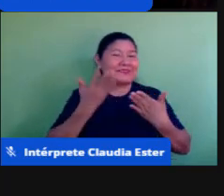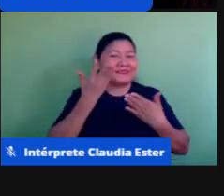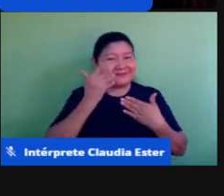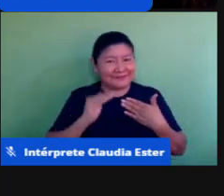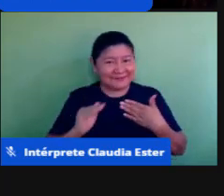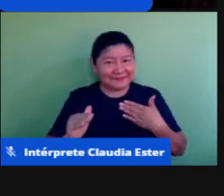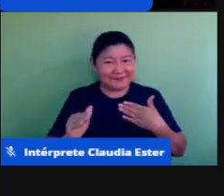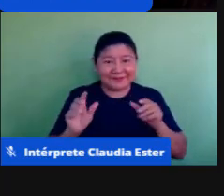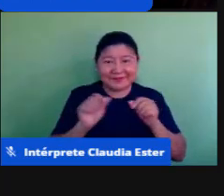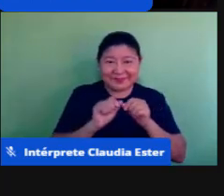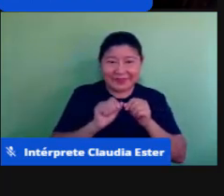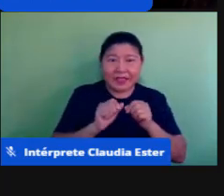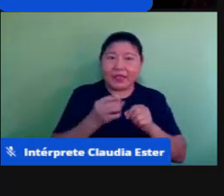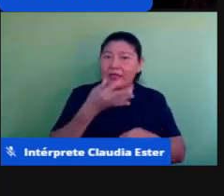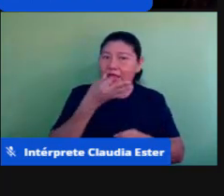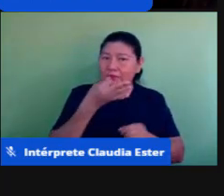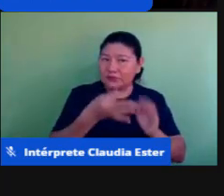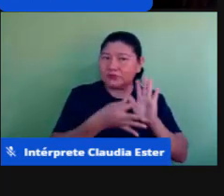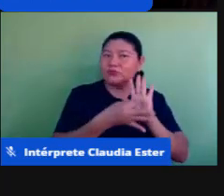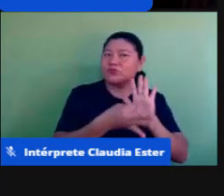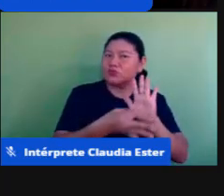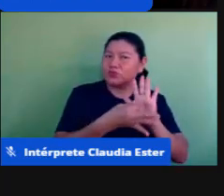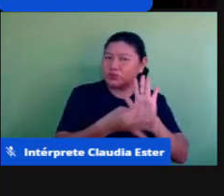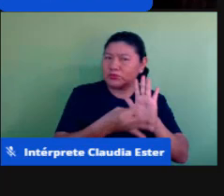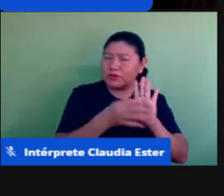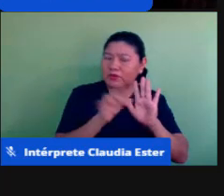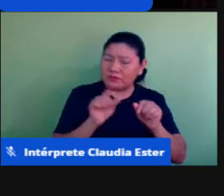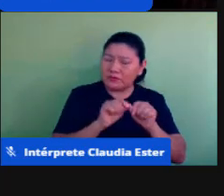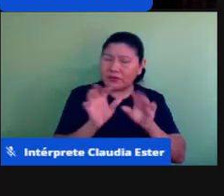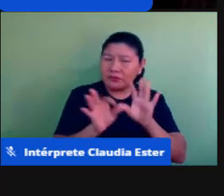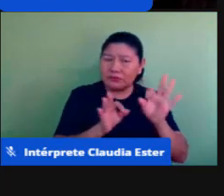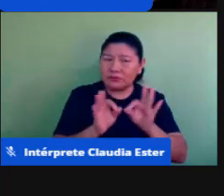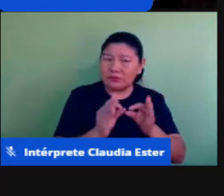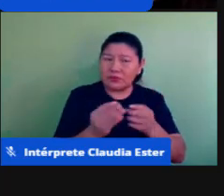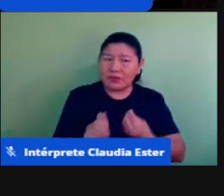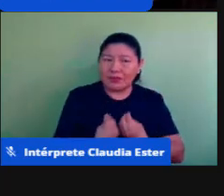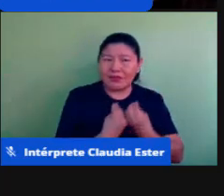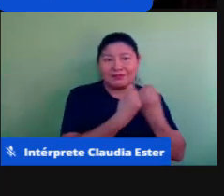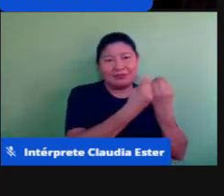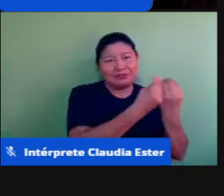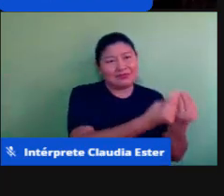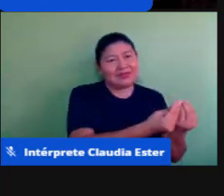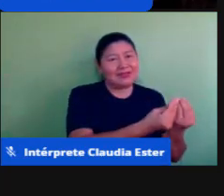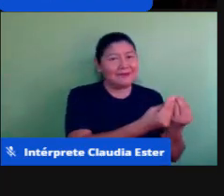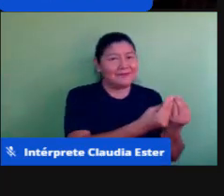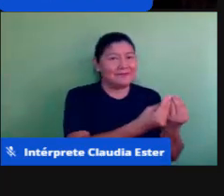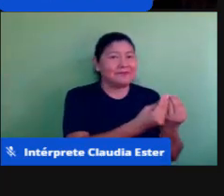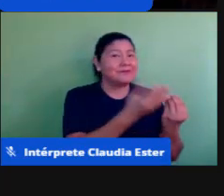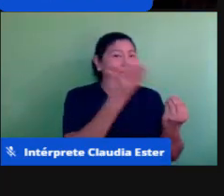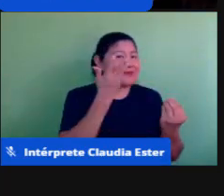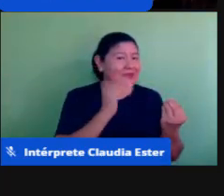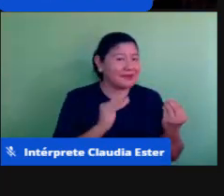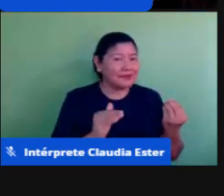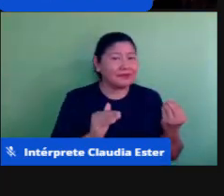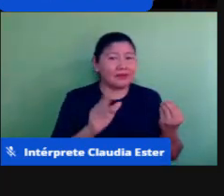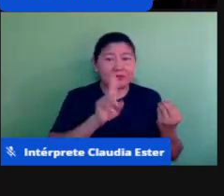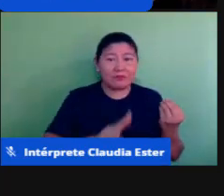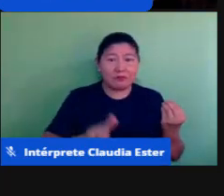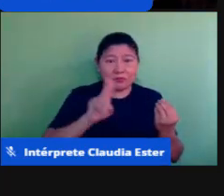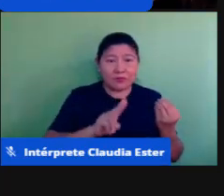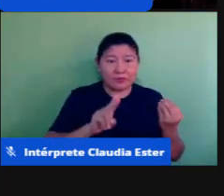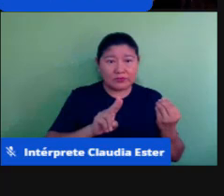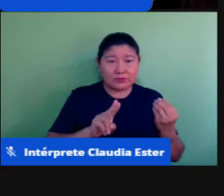Essa aqui é minha, é uma sugestão que você pode mandar. E aqui você vai ter que mandar ou o alfabeto móvel, ou